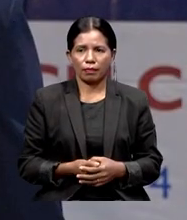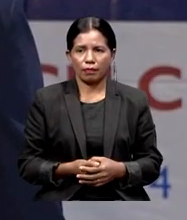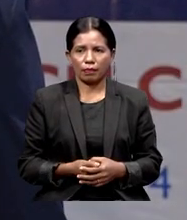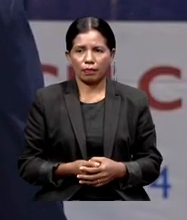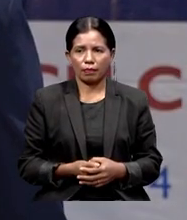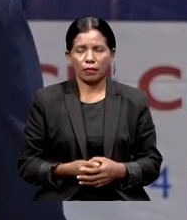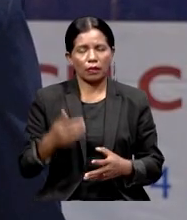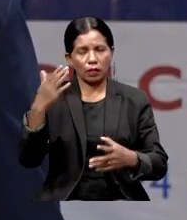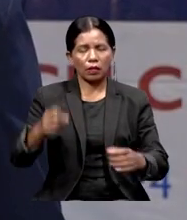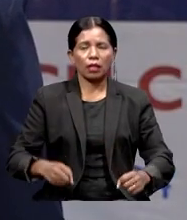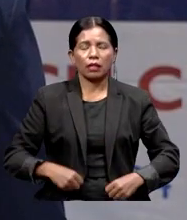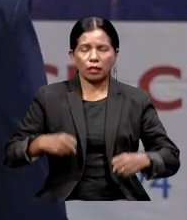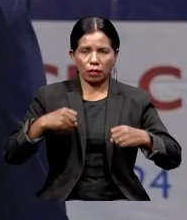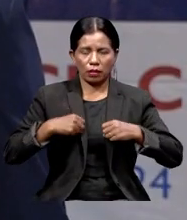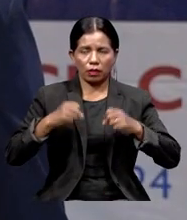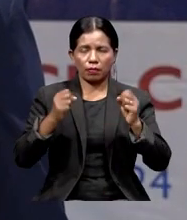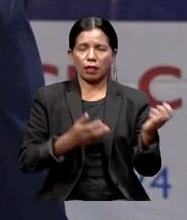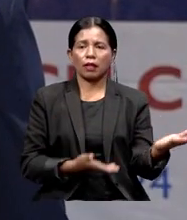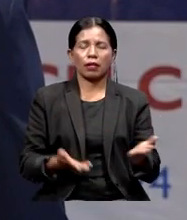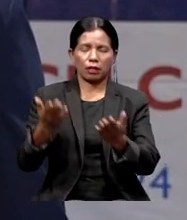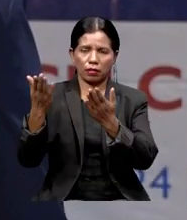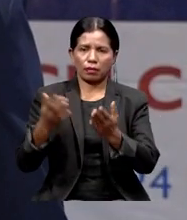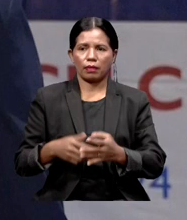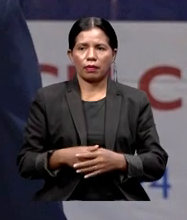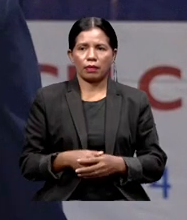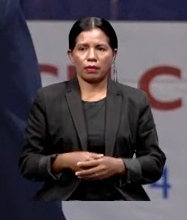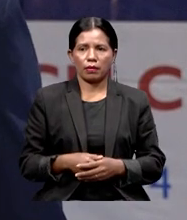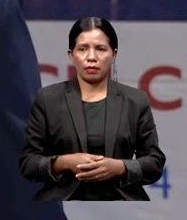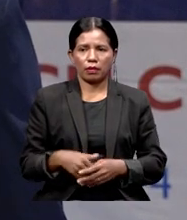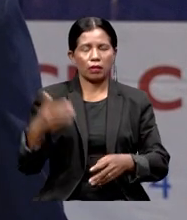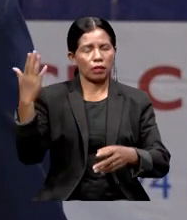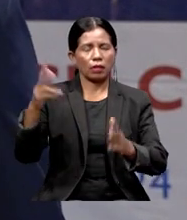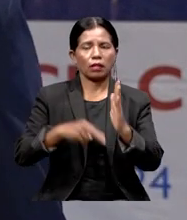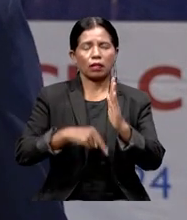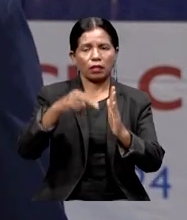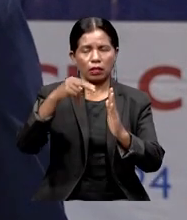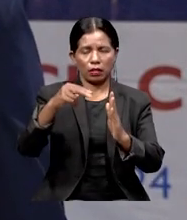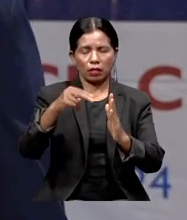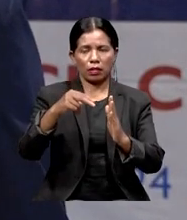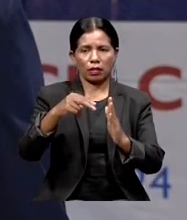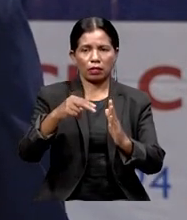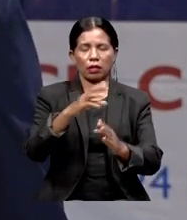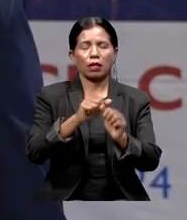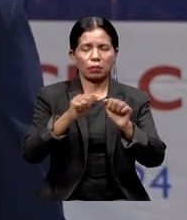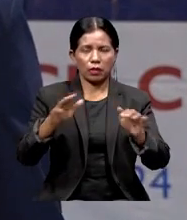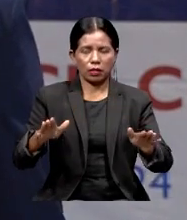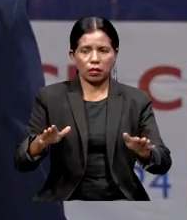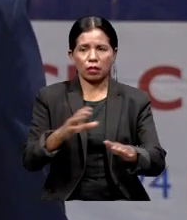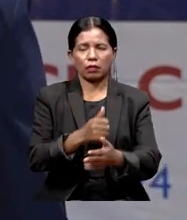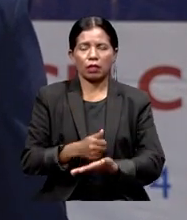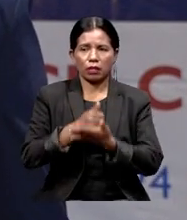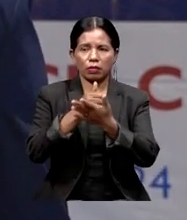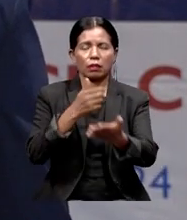e a saúde Bele eleva e a nível gestão, administração no